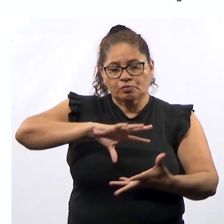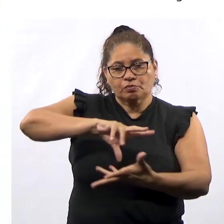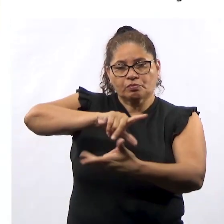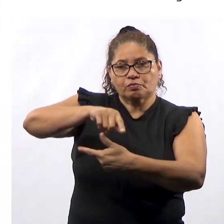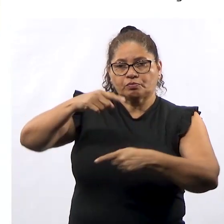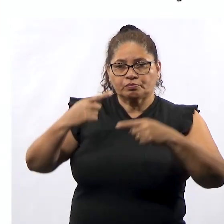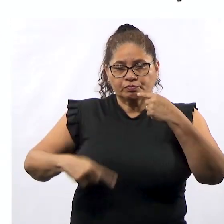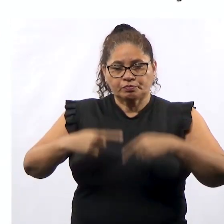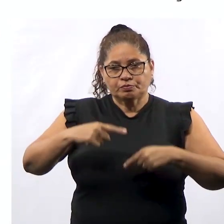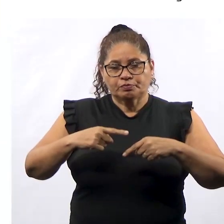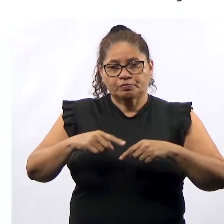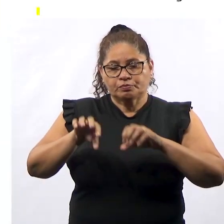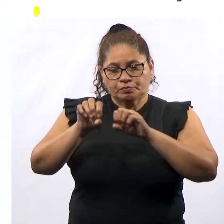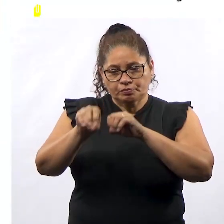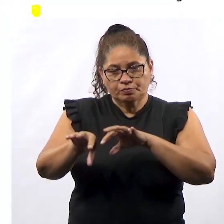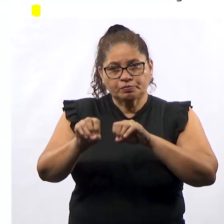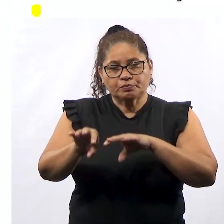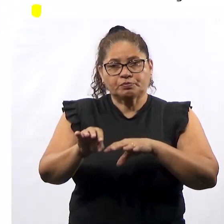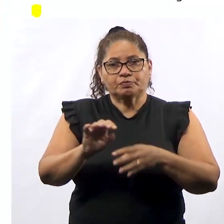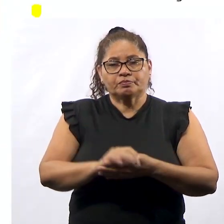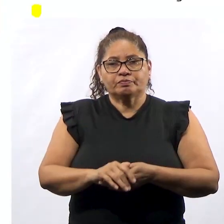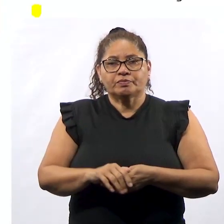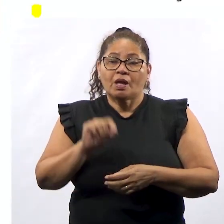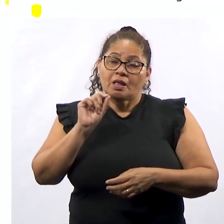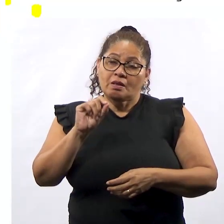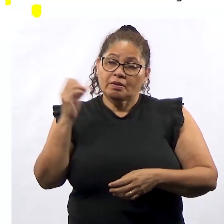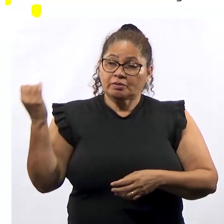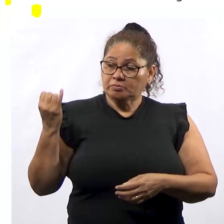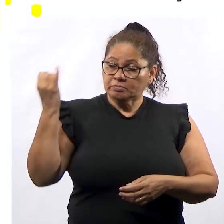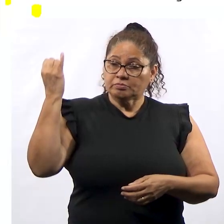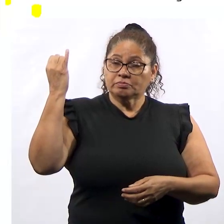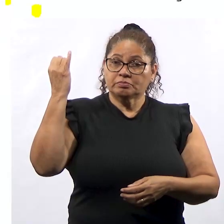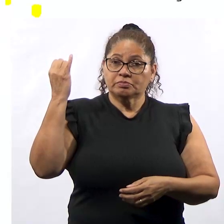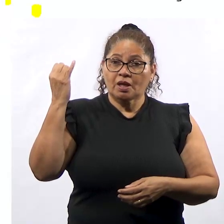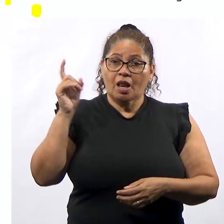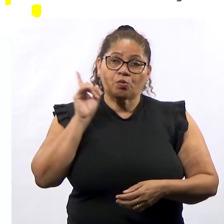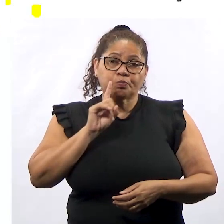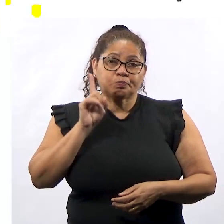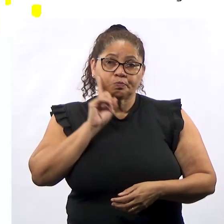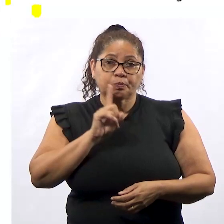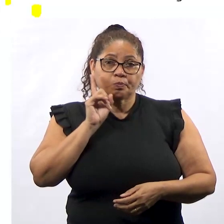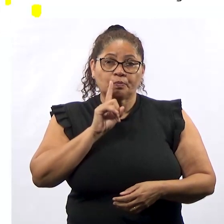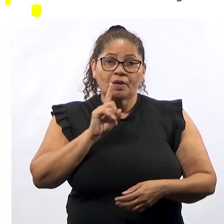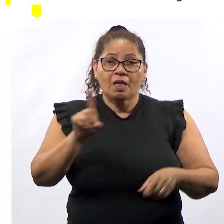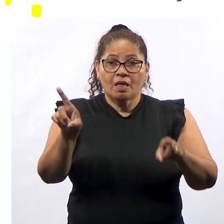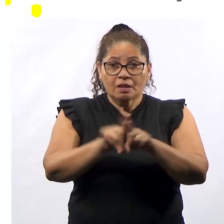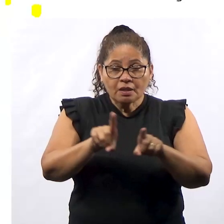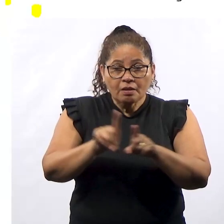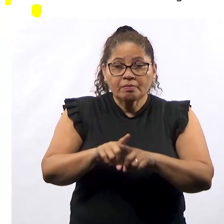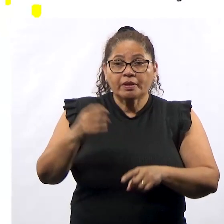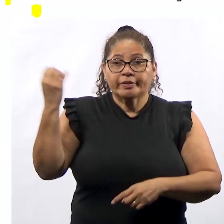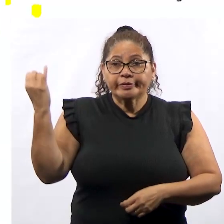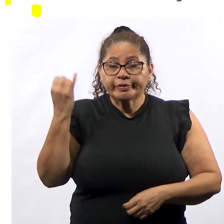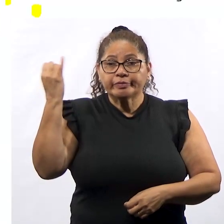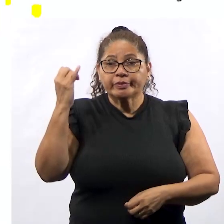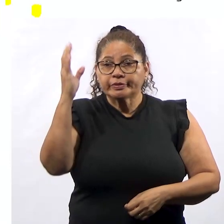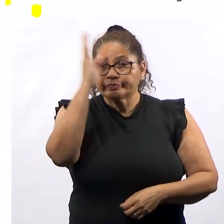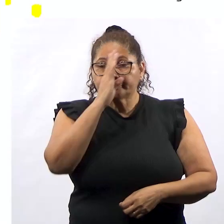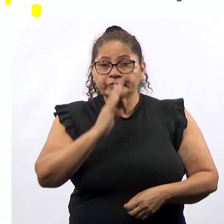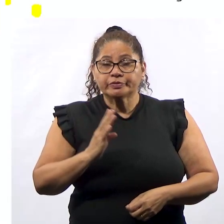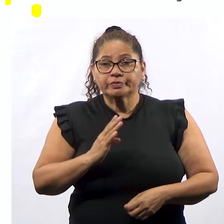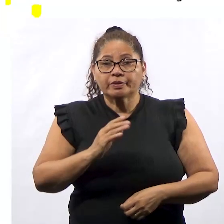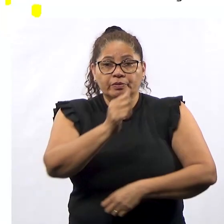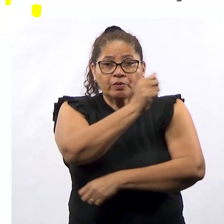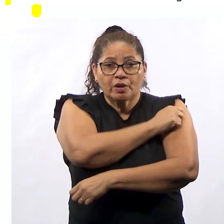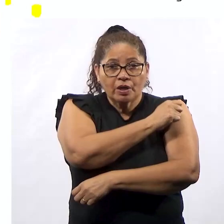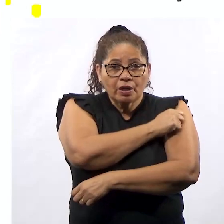das políticas educacionais. Então, aquilo que de repente é importante lá nos Estados Unidos também acaba sendo importante para o Brasil, para